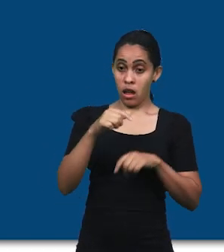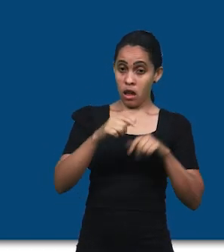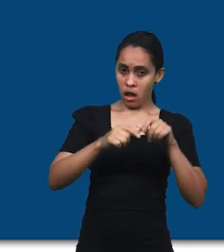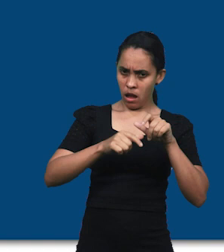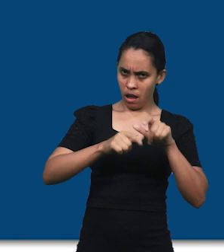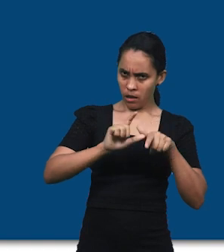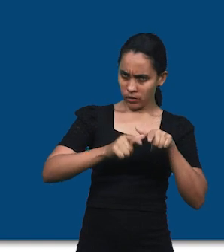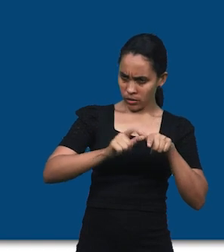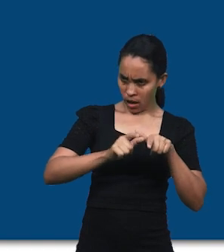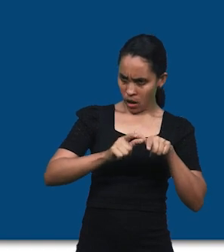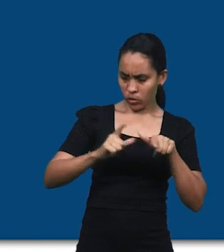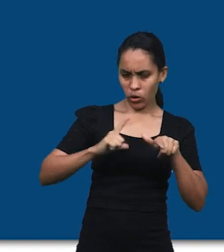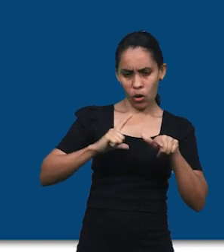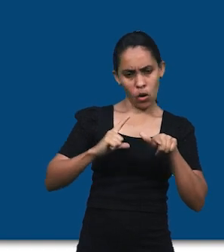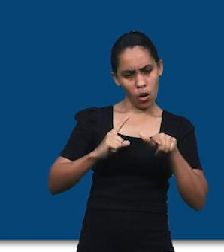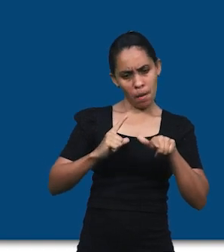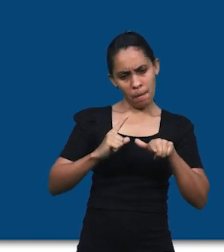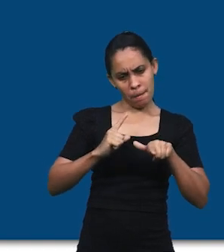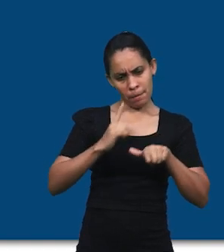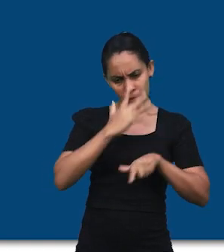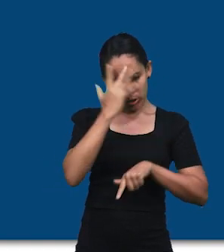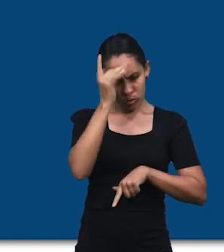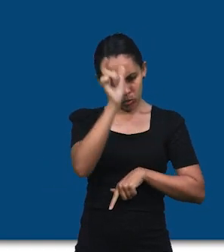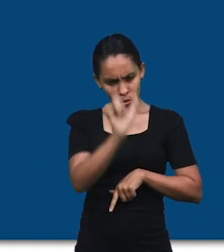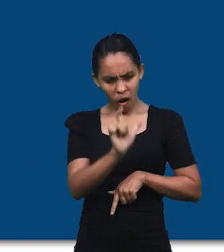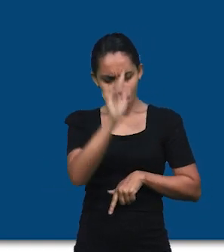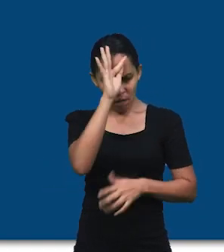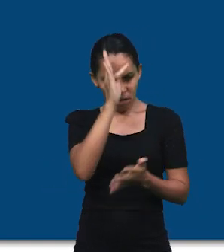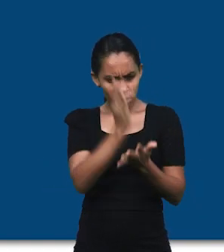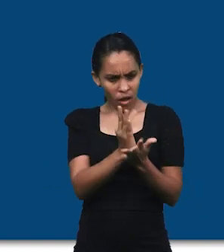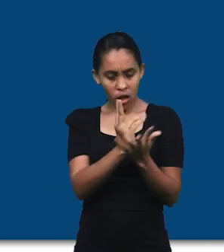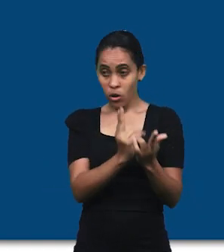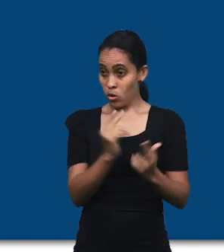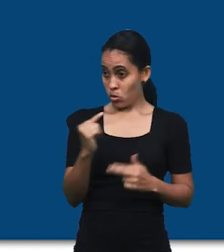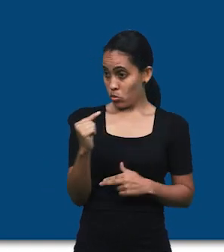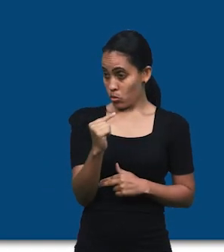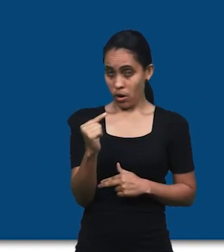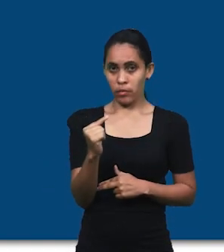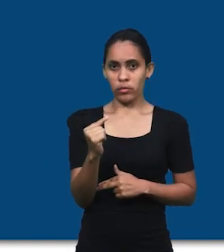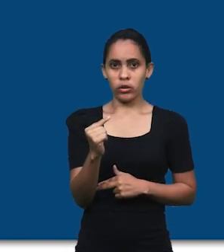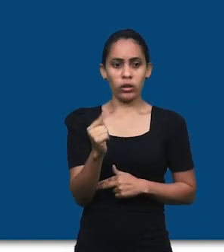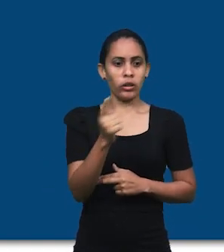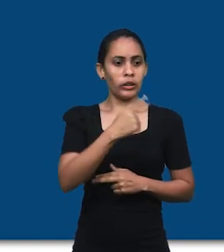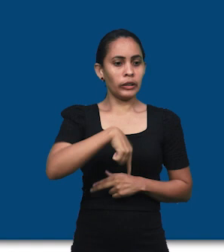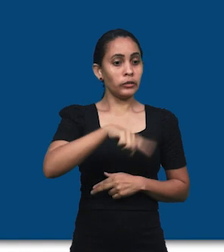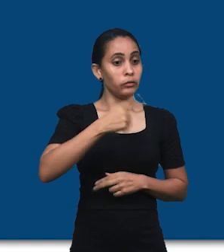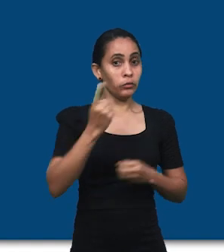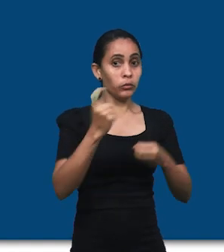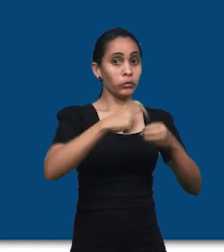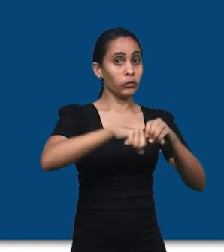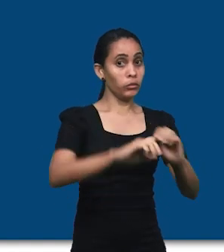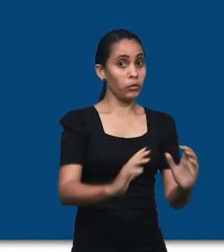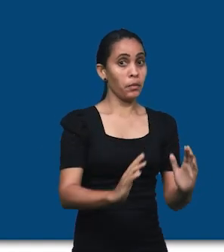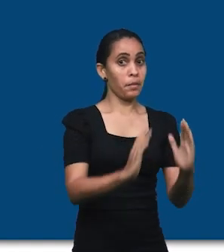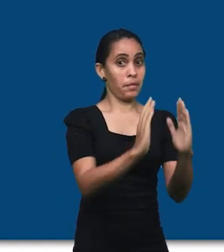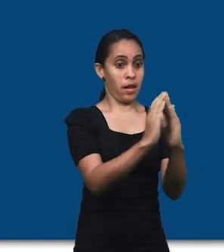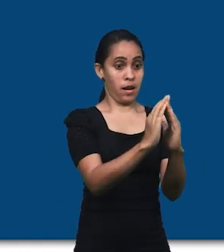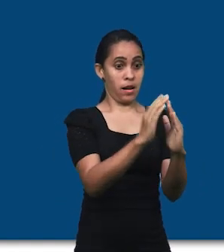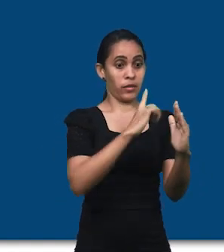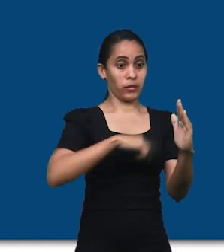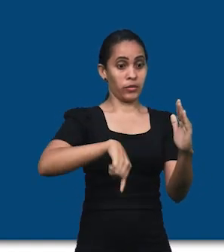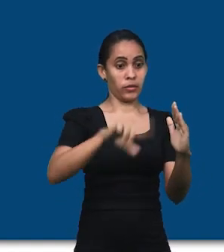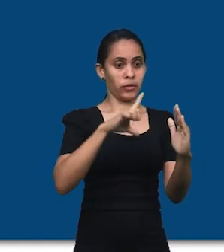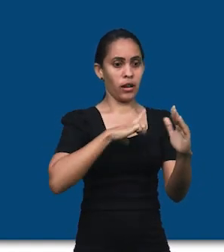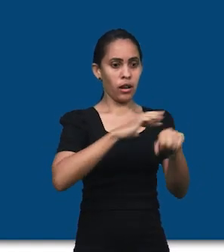nem ainda em Israel tenho achado tanta fé. E voltando para casa, os que foram